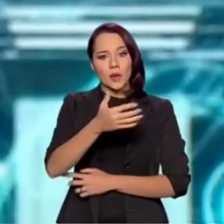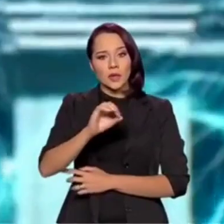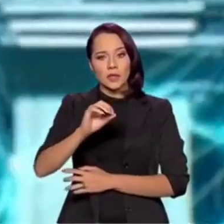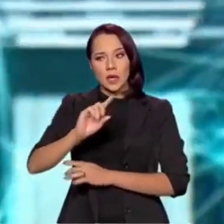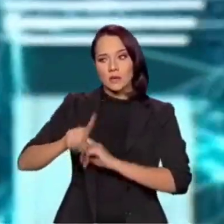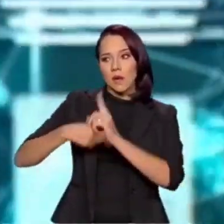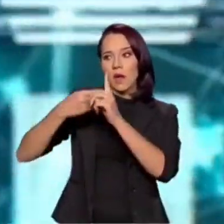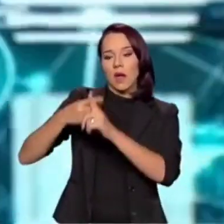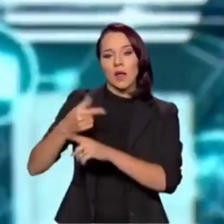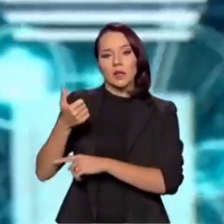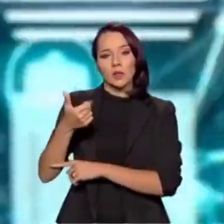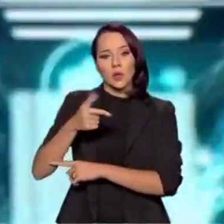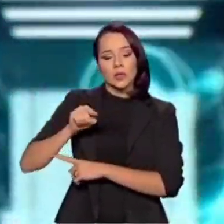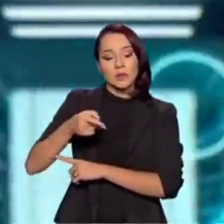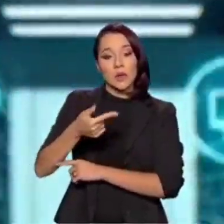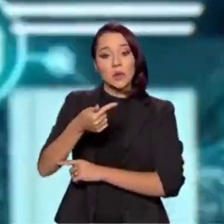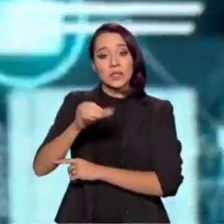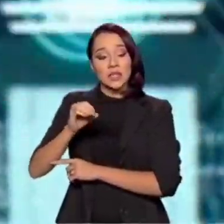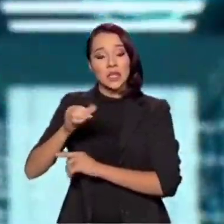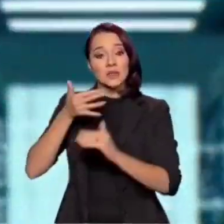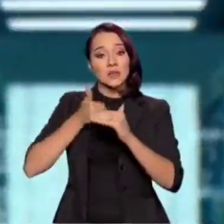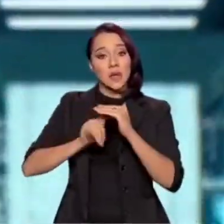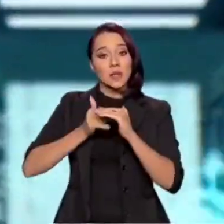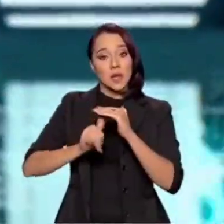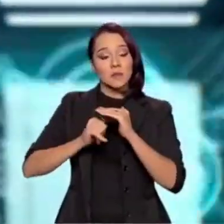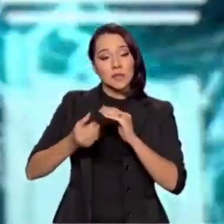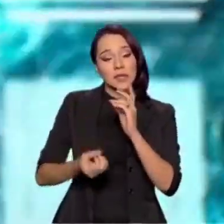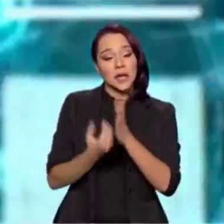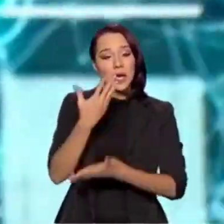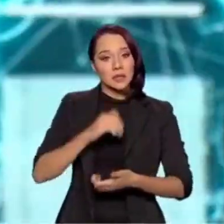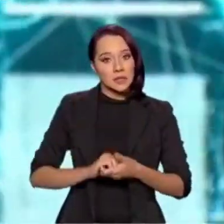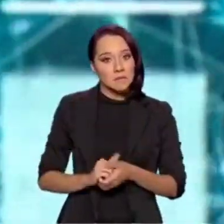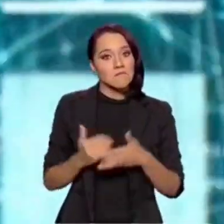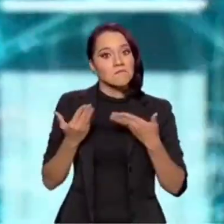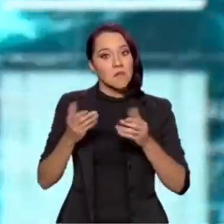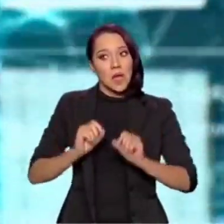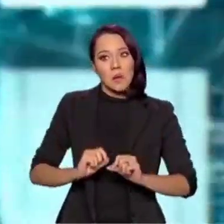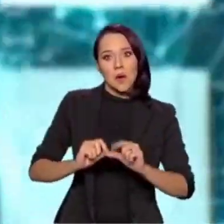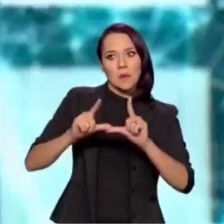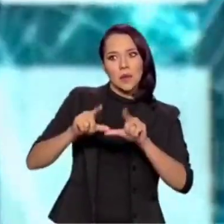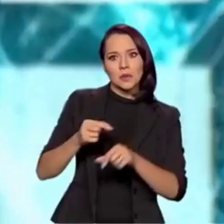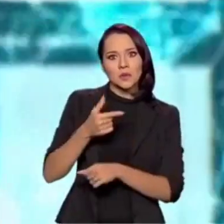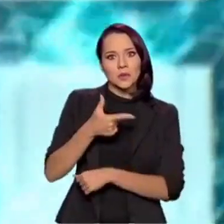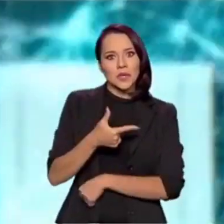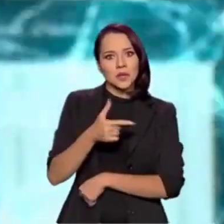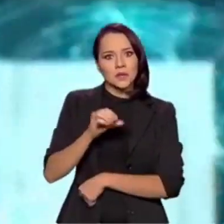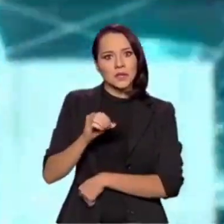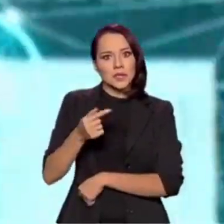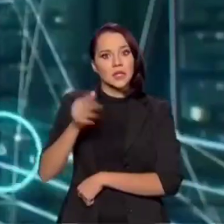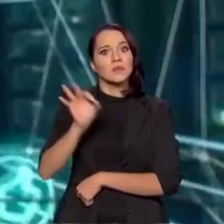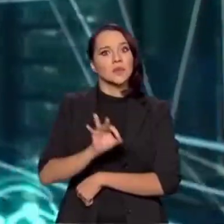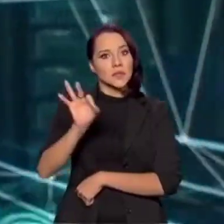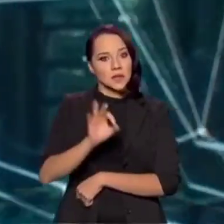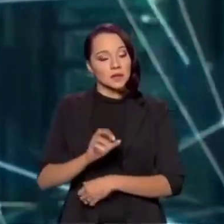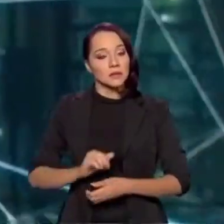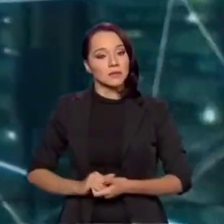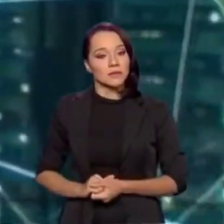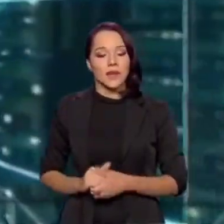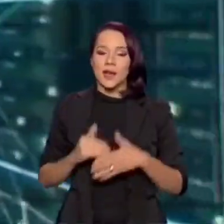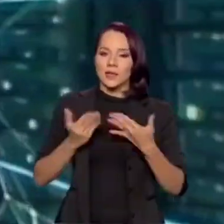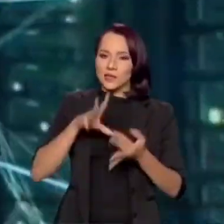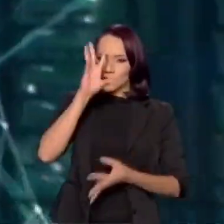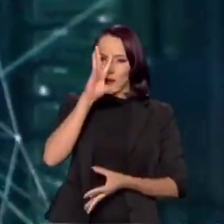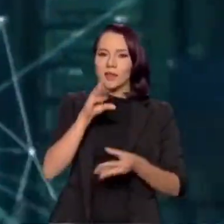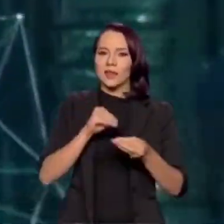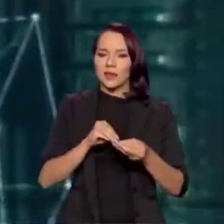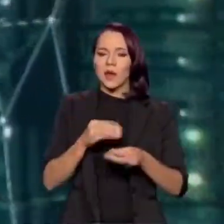para 12.700 startups criadas. A gente está falando aí de um aumento de 207%. A gente vai